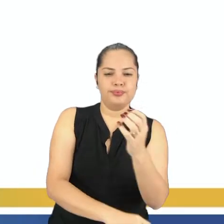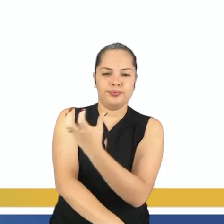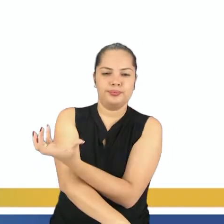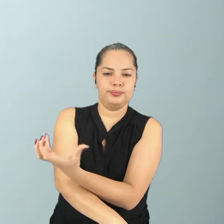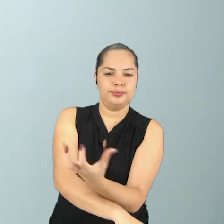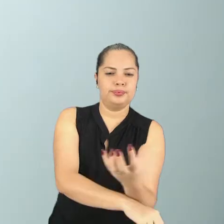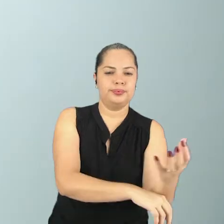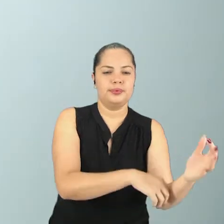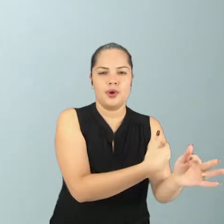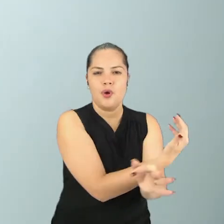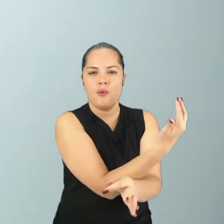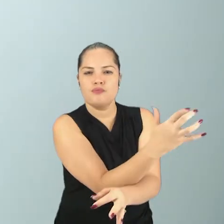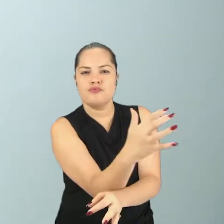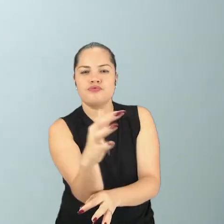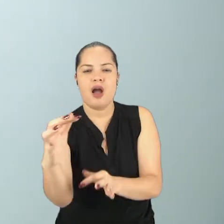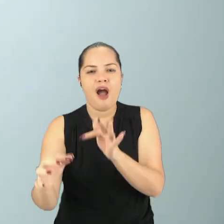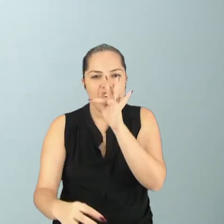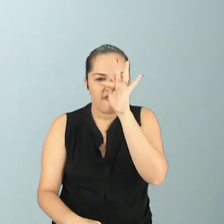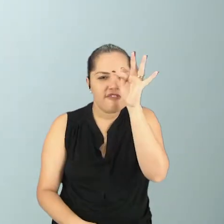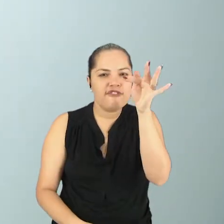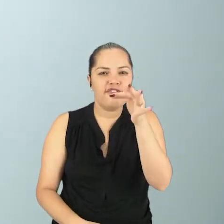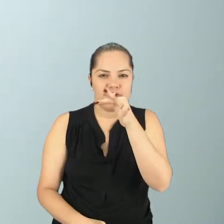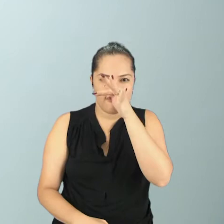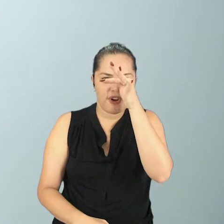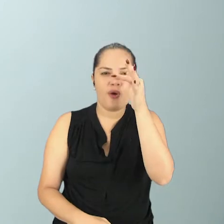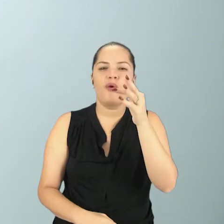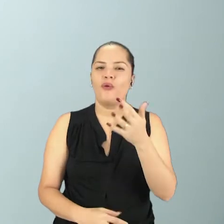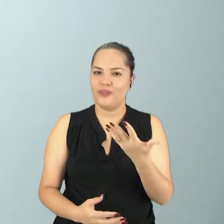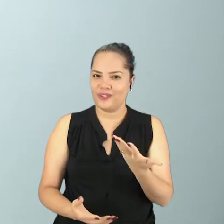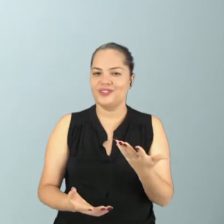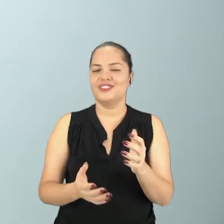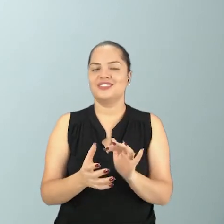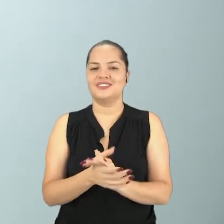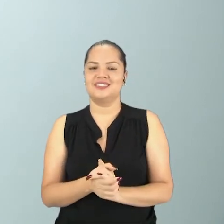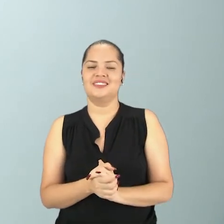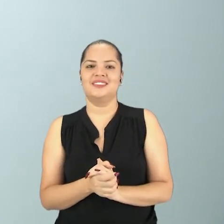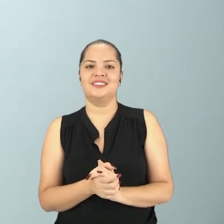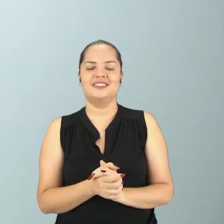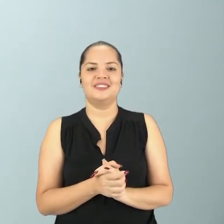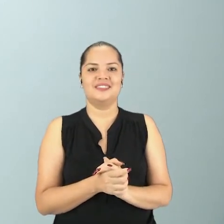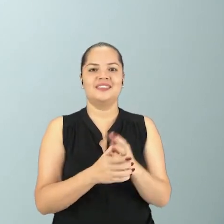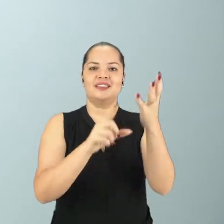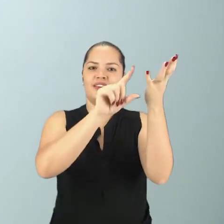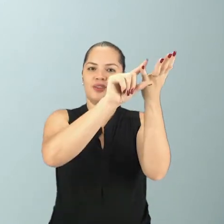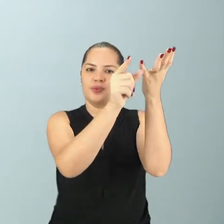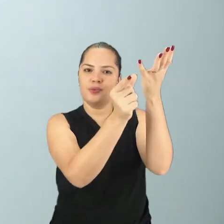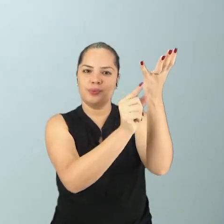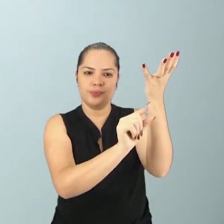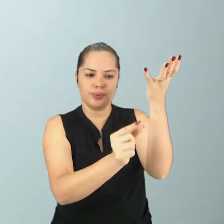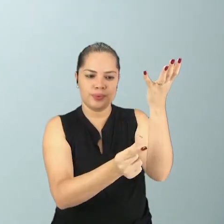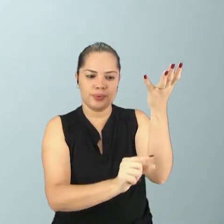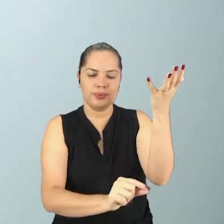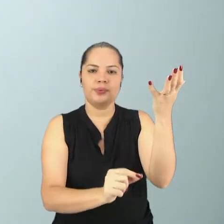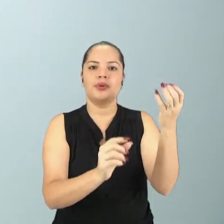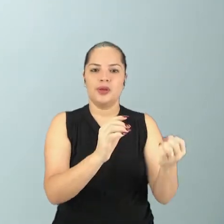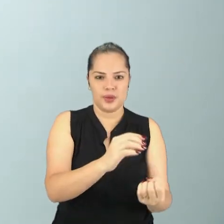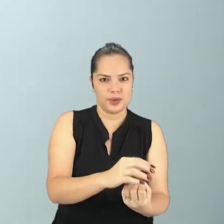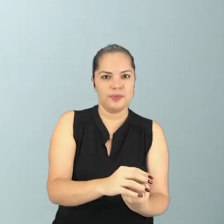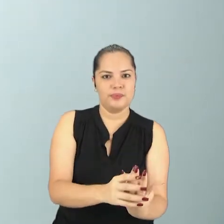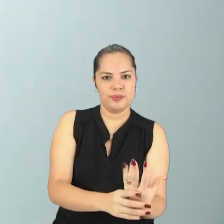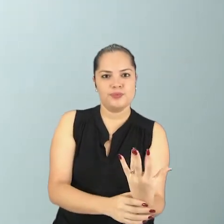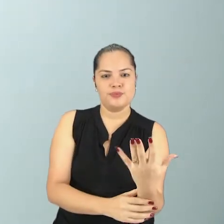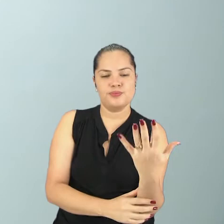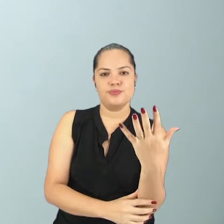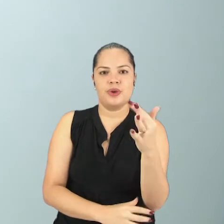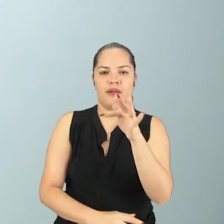árvores. Então, o outono é marcado por essa queda de folhas e a primavera, né, por esse brotamento de flores, né, da nossa flora.